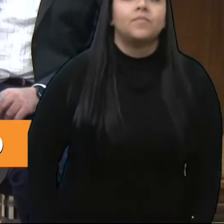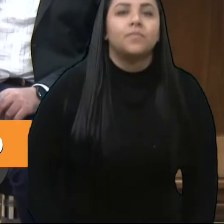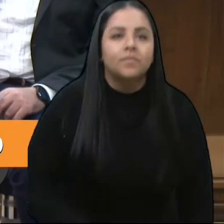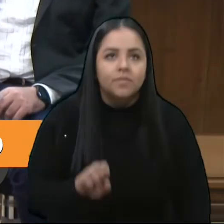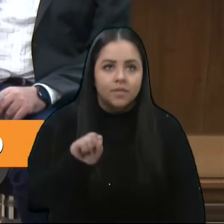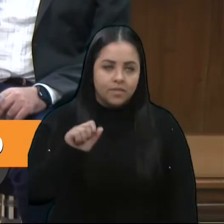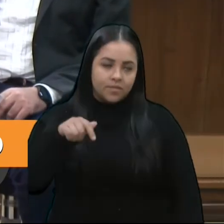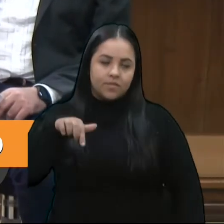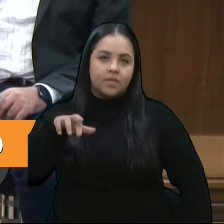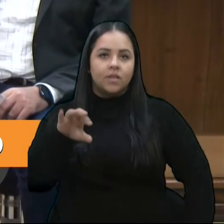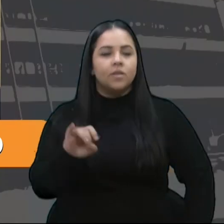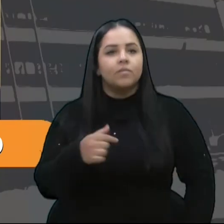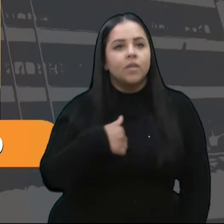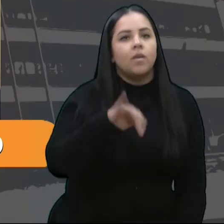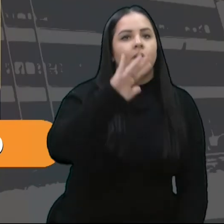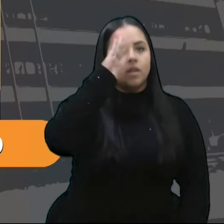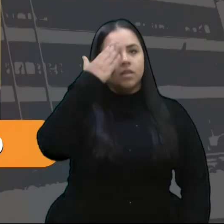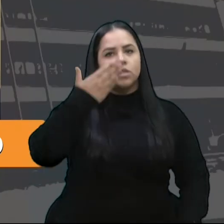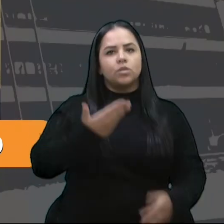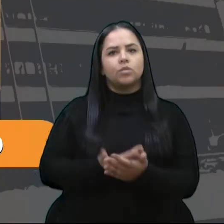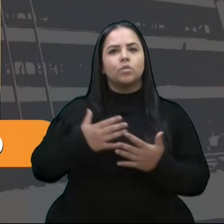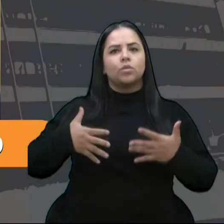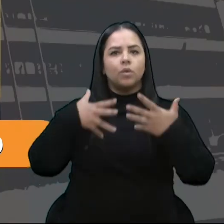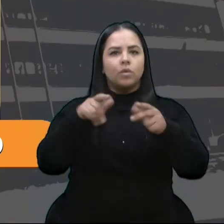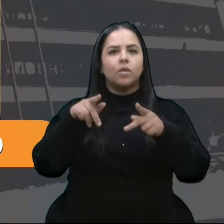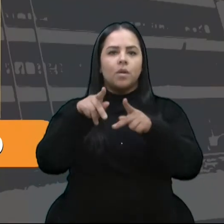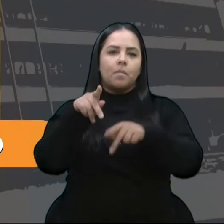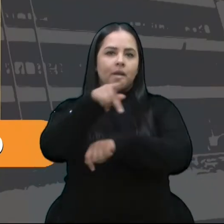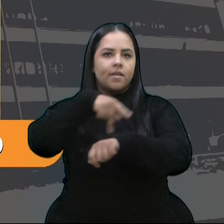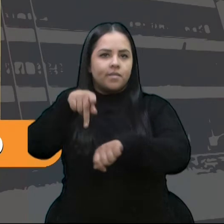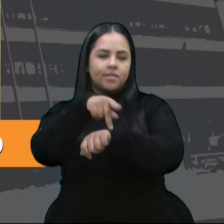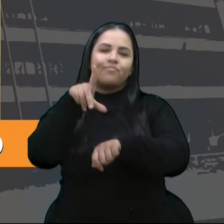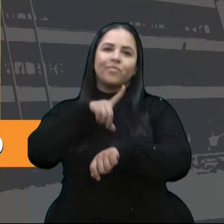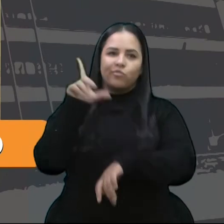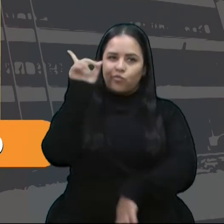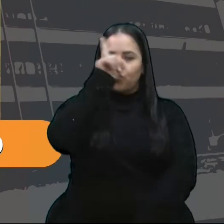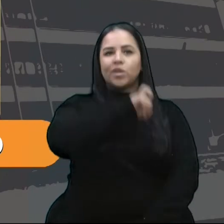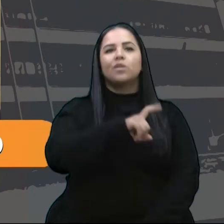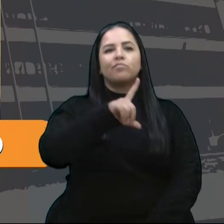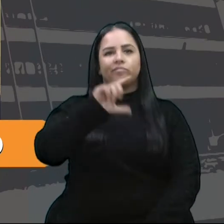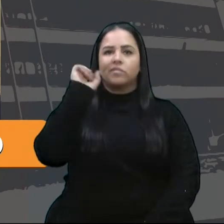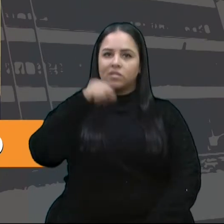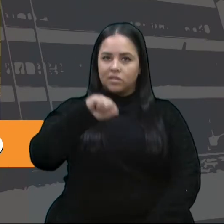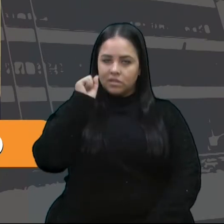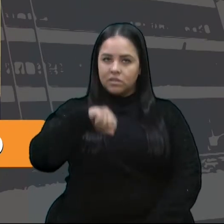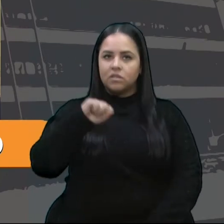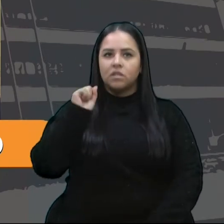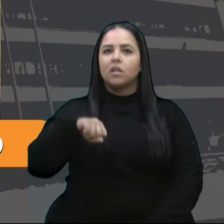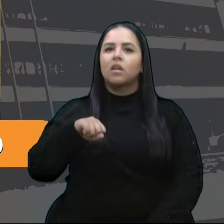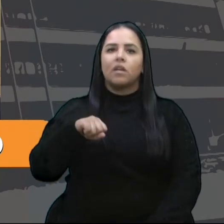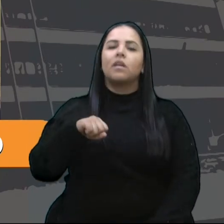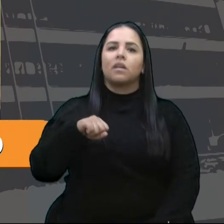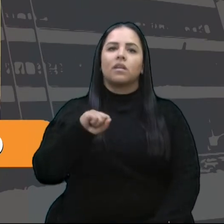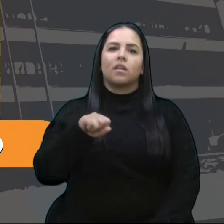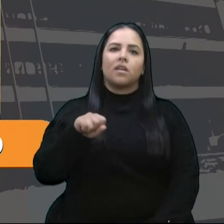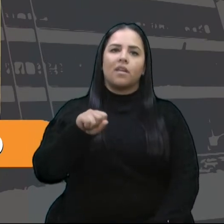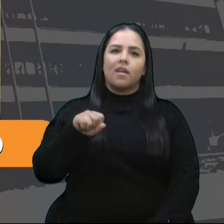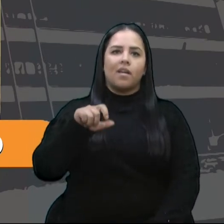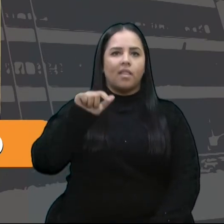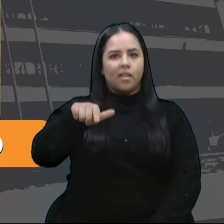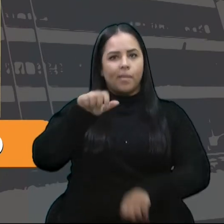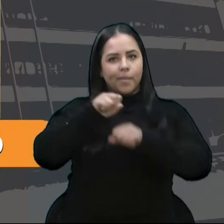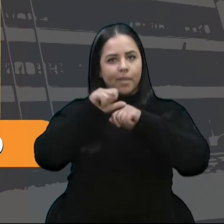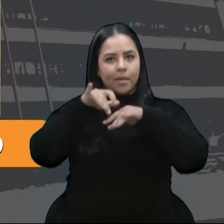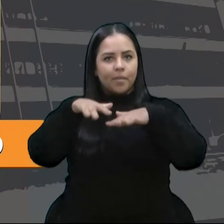acho que praticamente todos os países tiveram dificuldades muito sérias em relação digamos, à pandemia no que